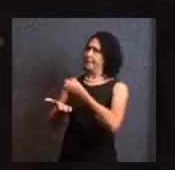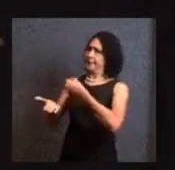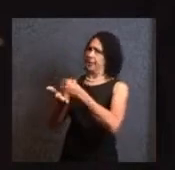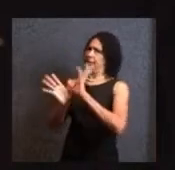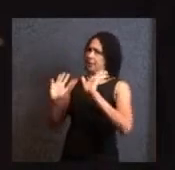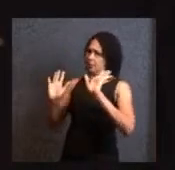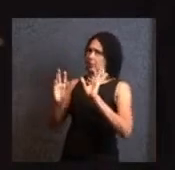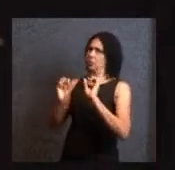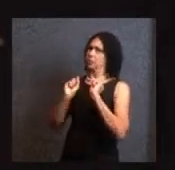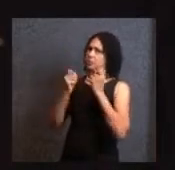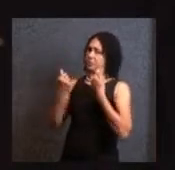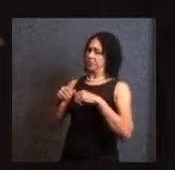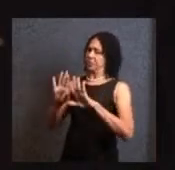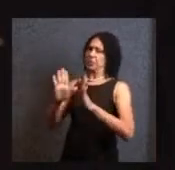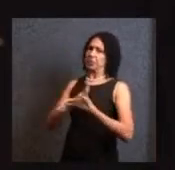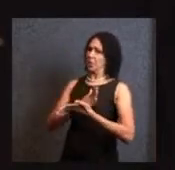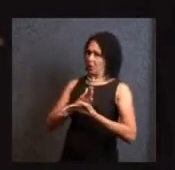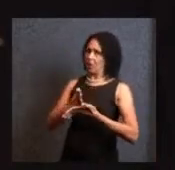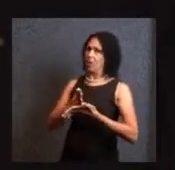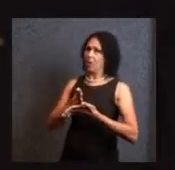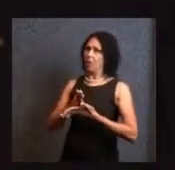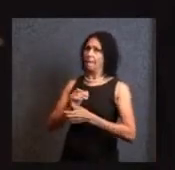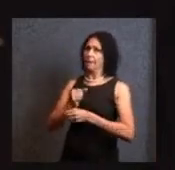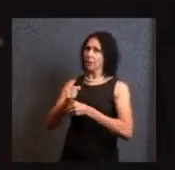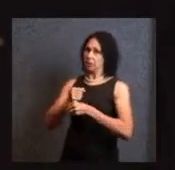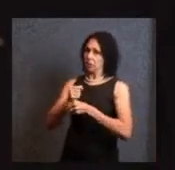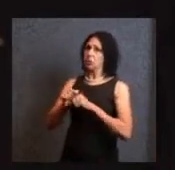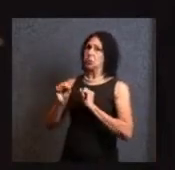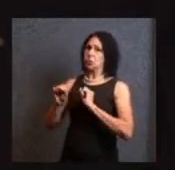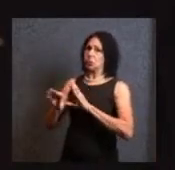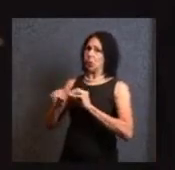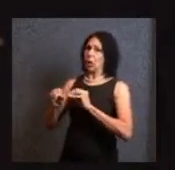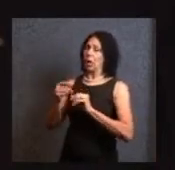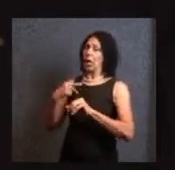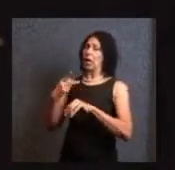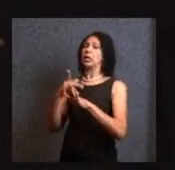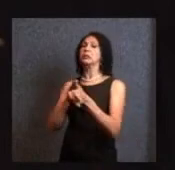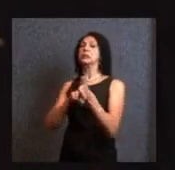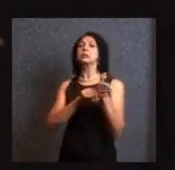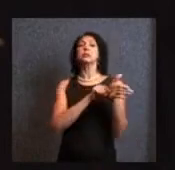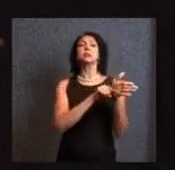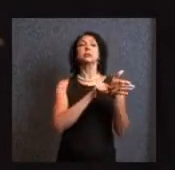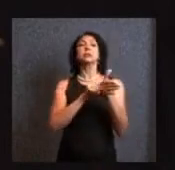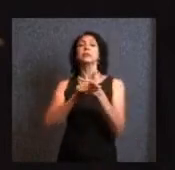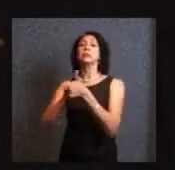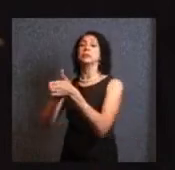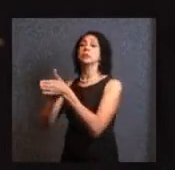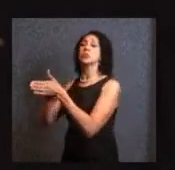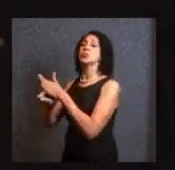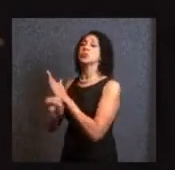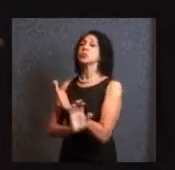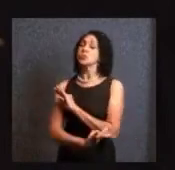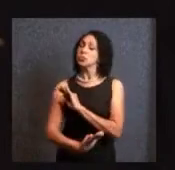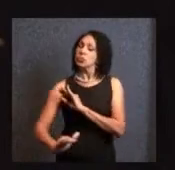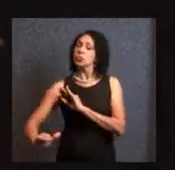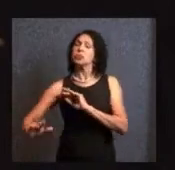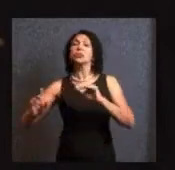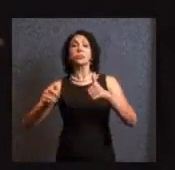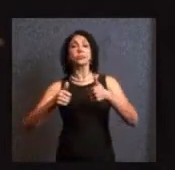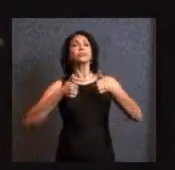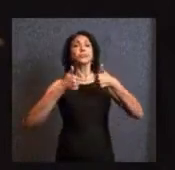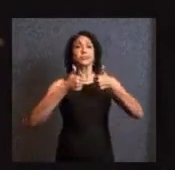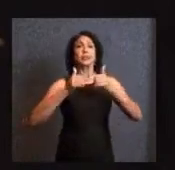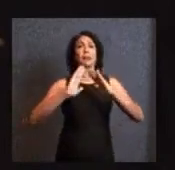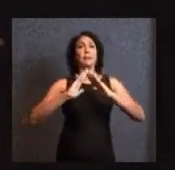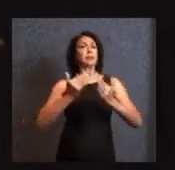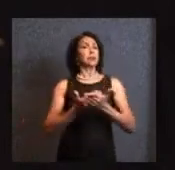Ora, começou o ano letivo e eu fiz aquela sondagem, né? Eu fiz o diagnóstico de todos os meus alunos, então para mim, enquanto